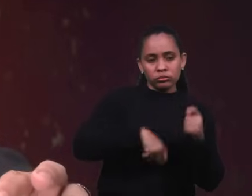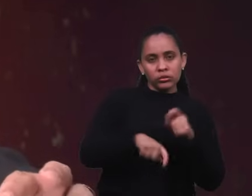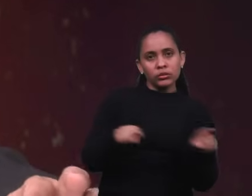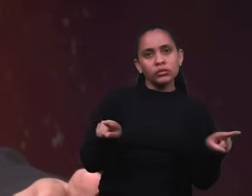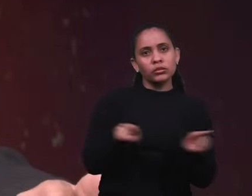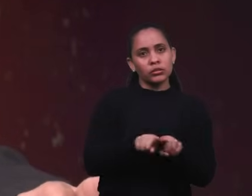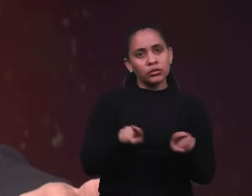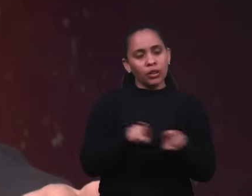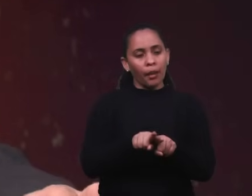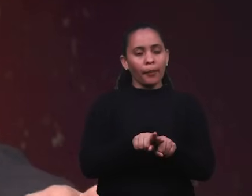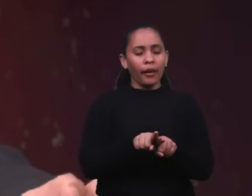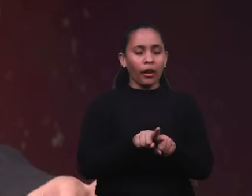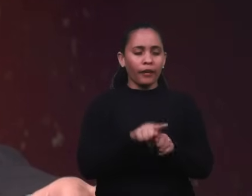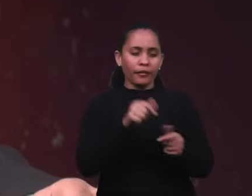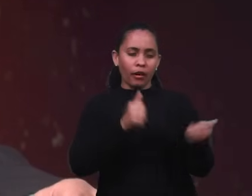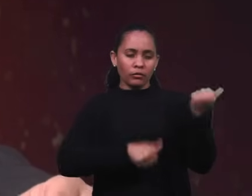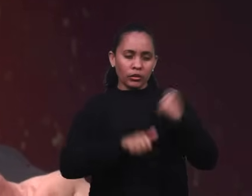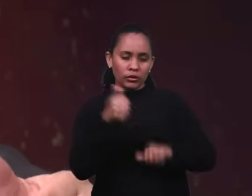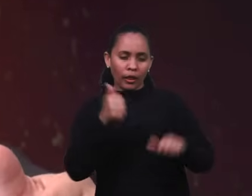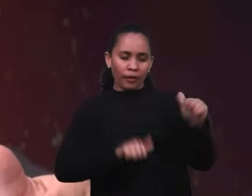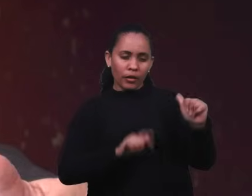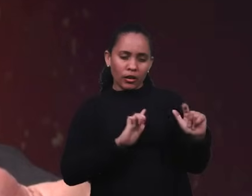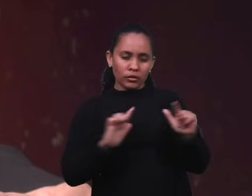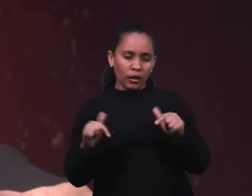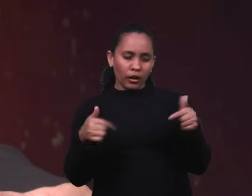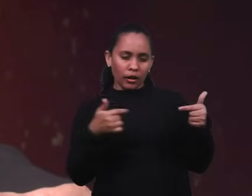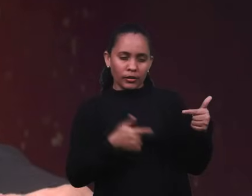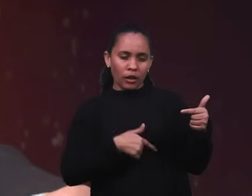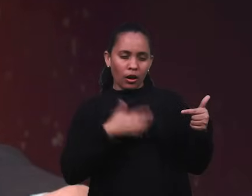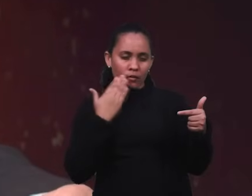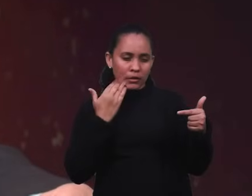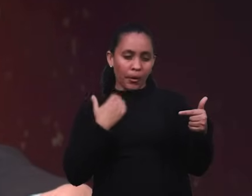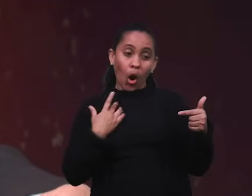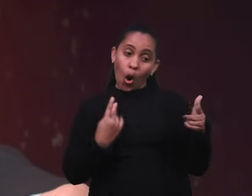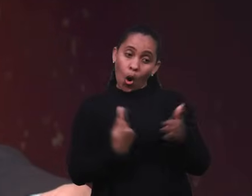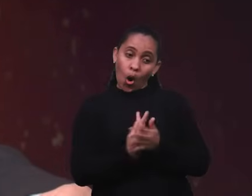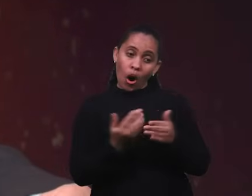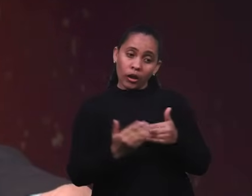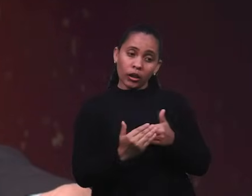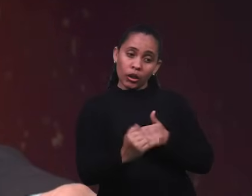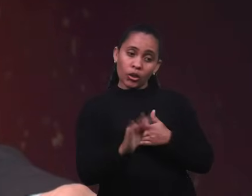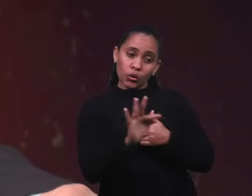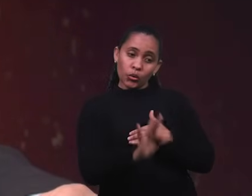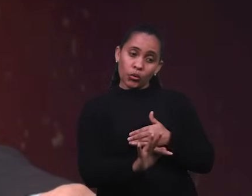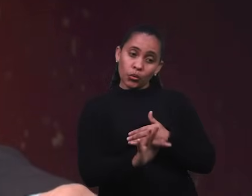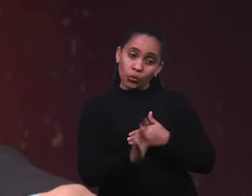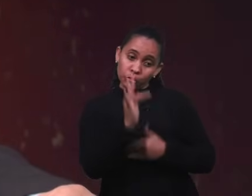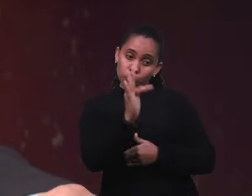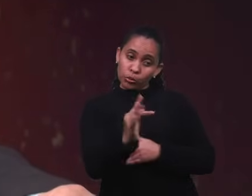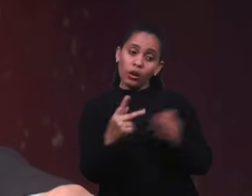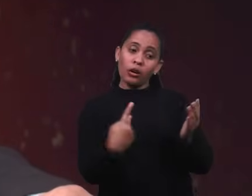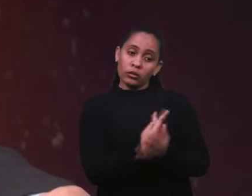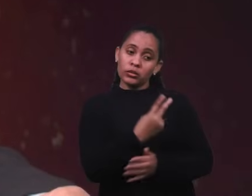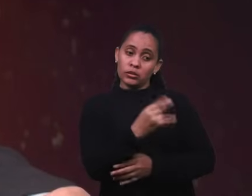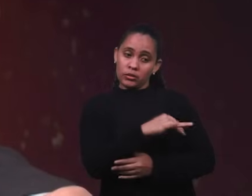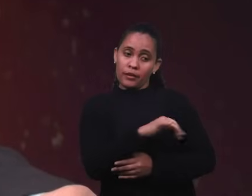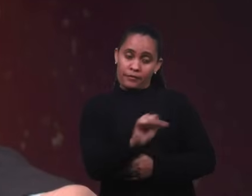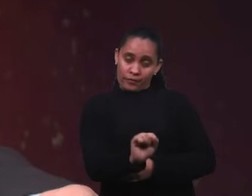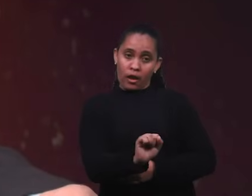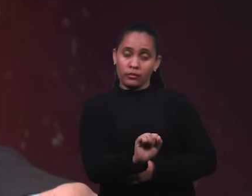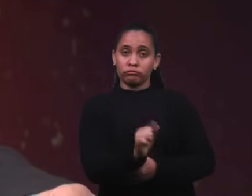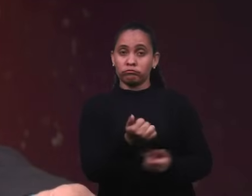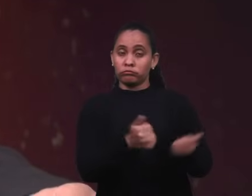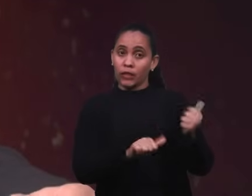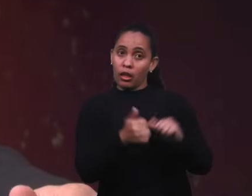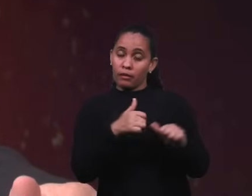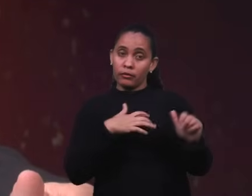vai projetar uma determinada ação. Isso é projeção, eu consigo analisar e trazer uma projeção daquilo que vai acontecer,